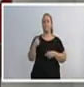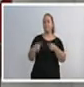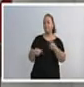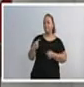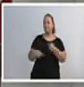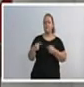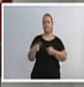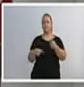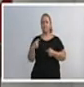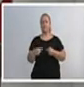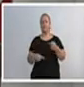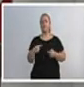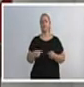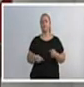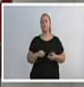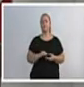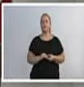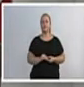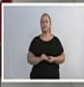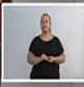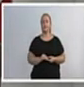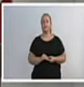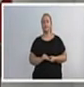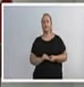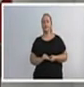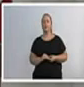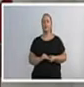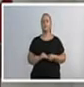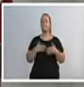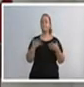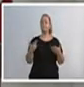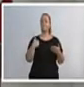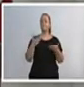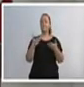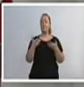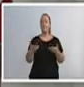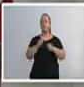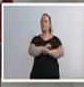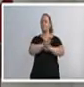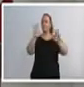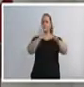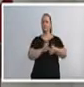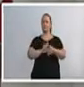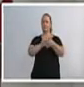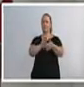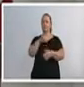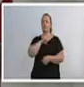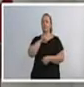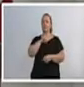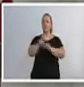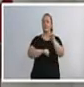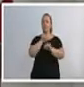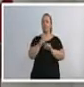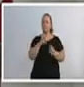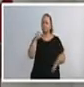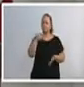e ver a possibilidade de aplicar. Então, quero deixar muito claro que temos aqui a obrigação, sim,